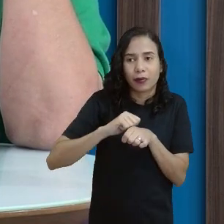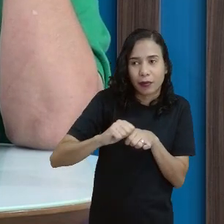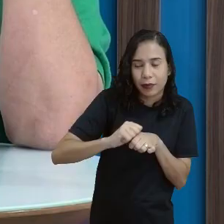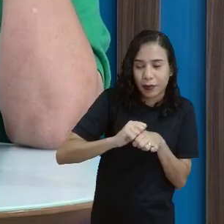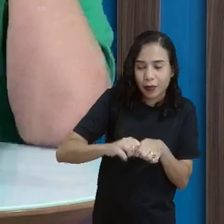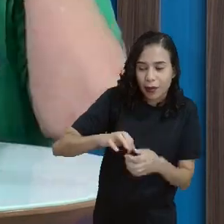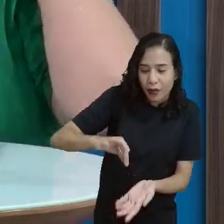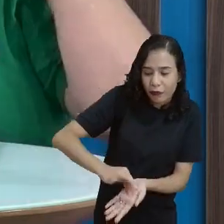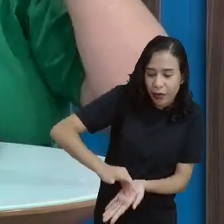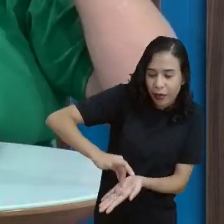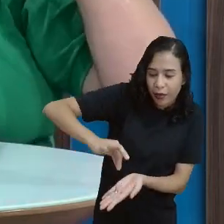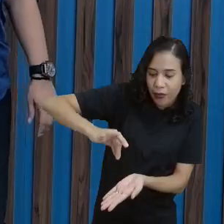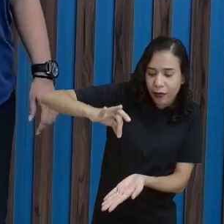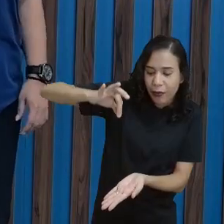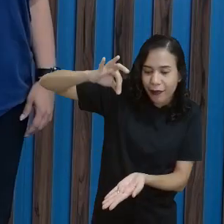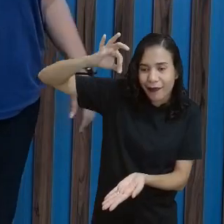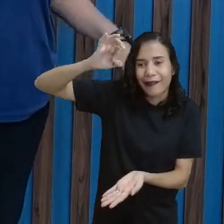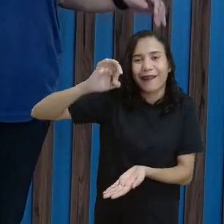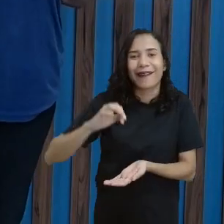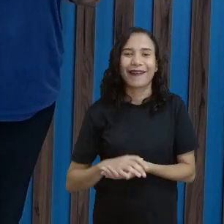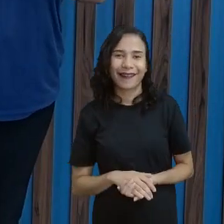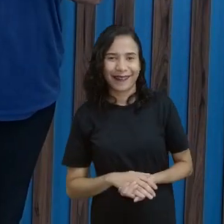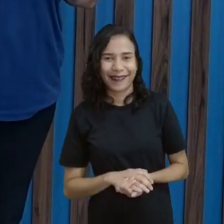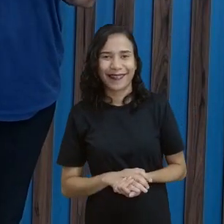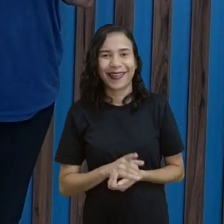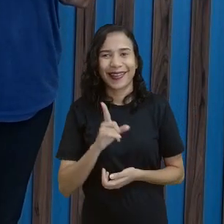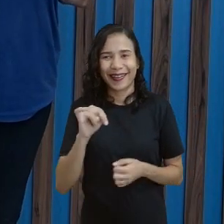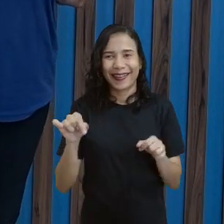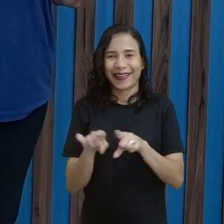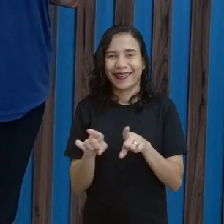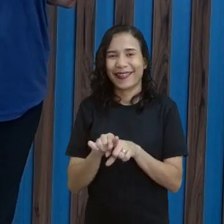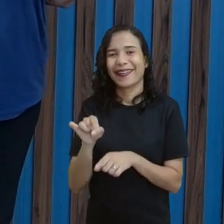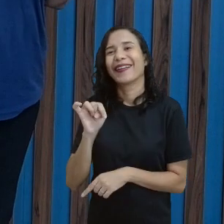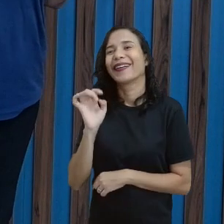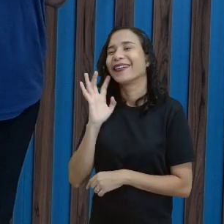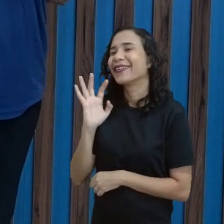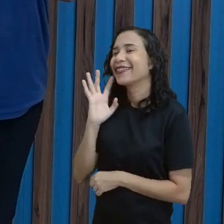uma e Uma já... vai atrai a outra, né? Acho que fica Prende bem uma legal.